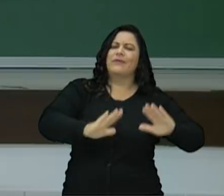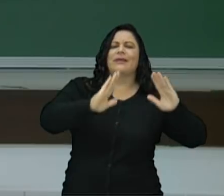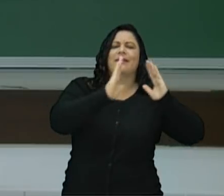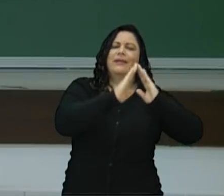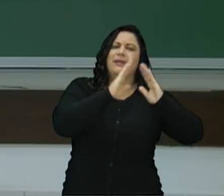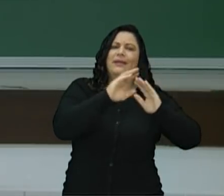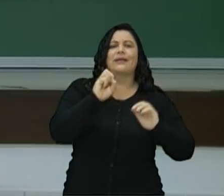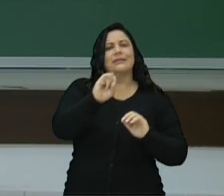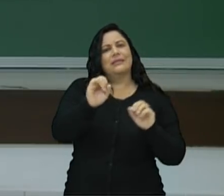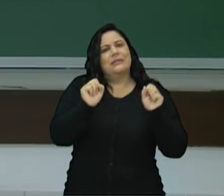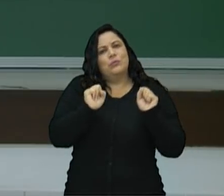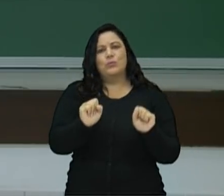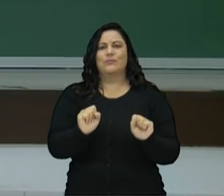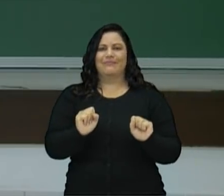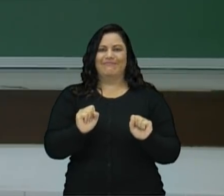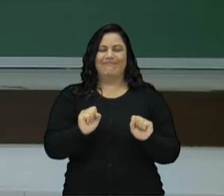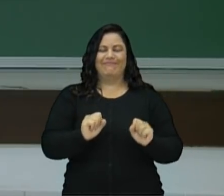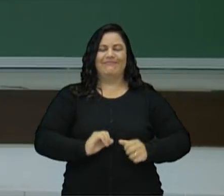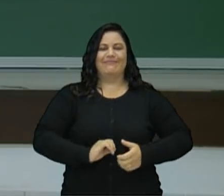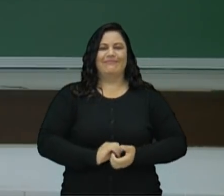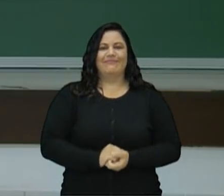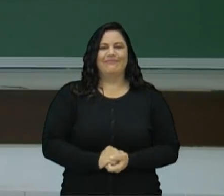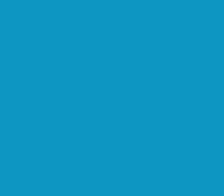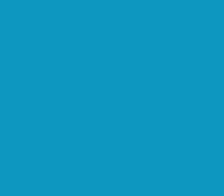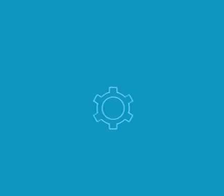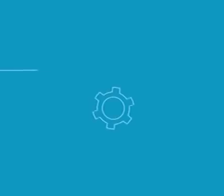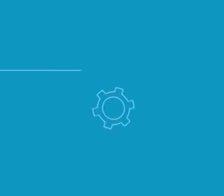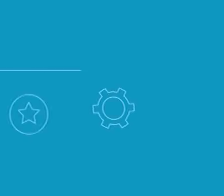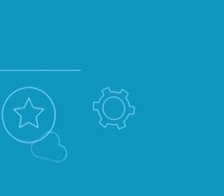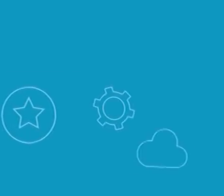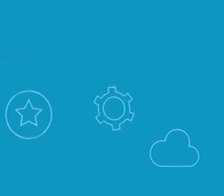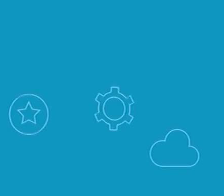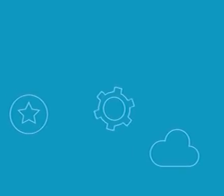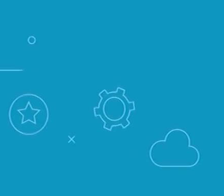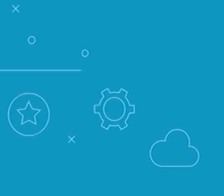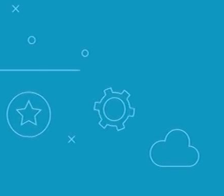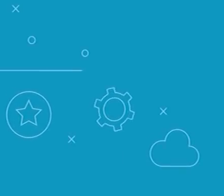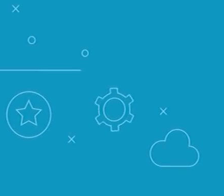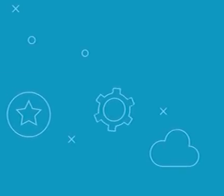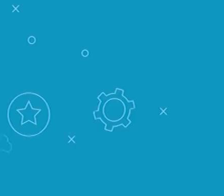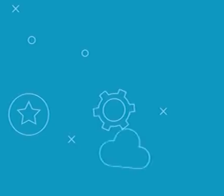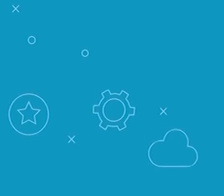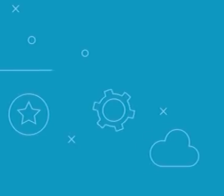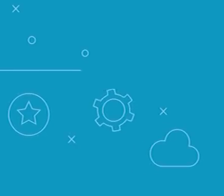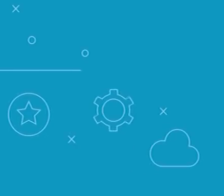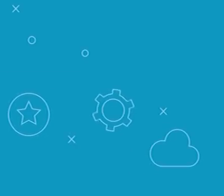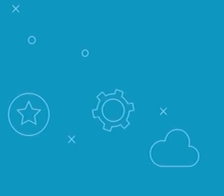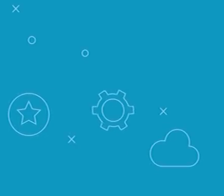puderem.